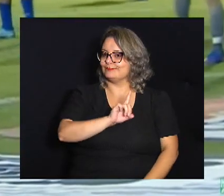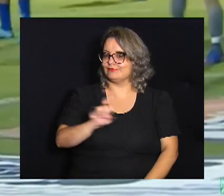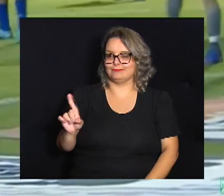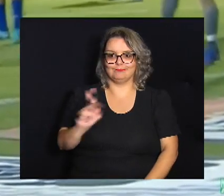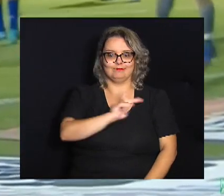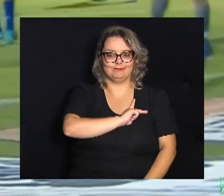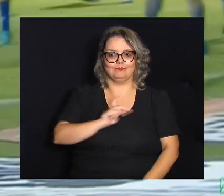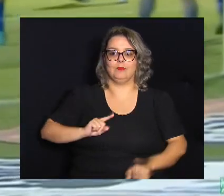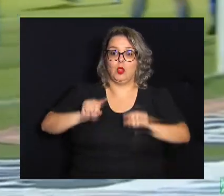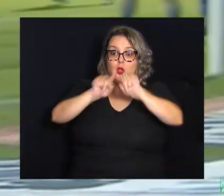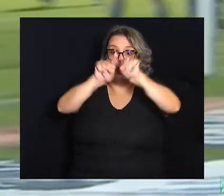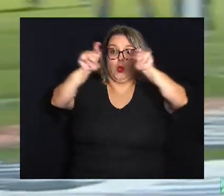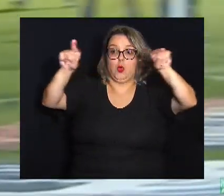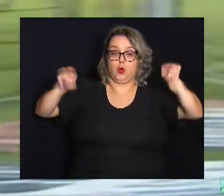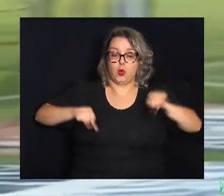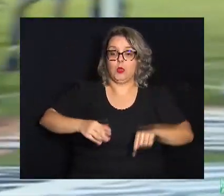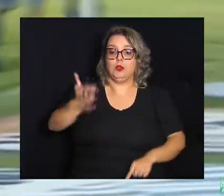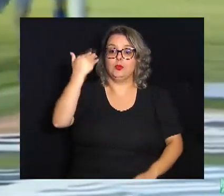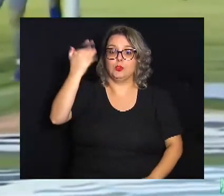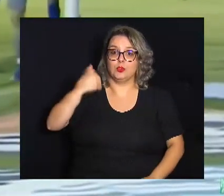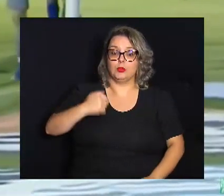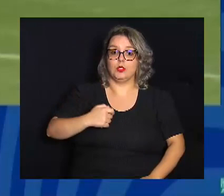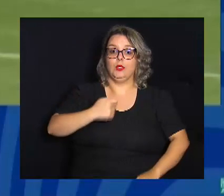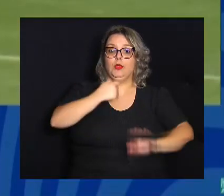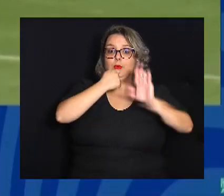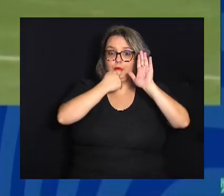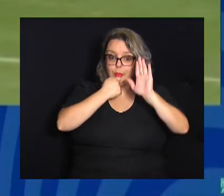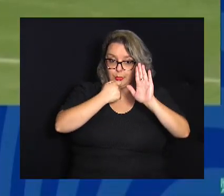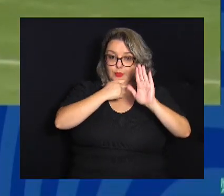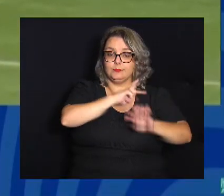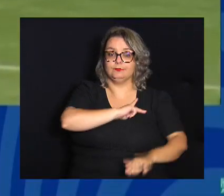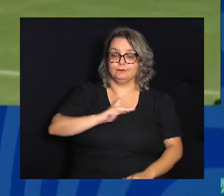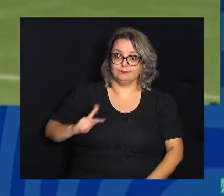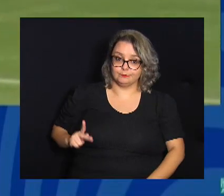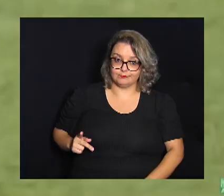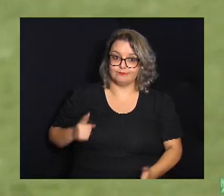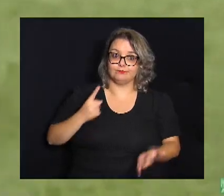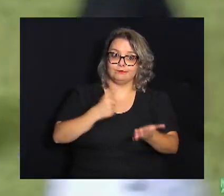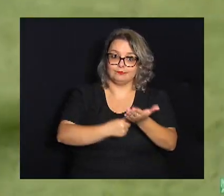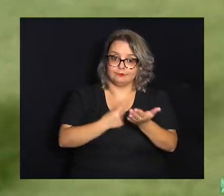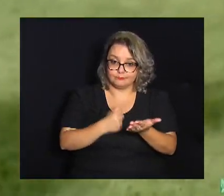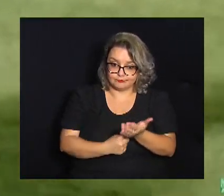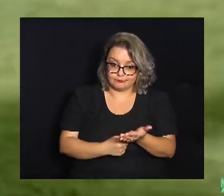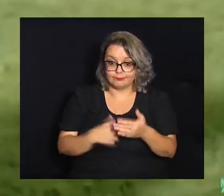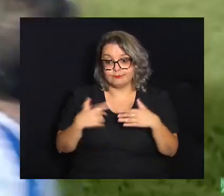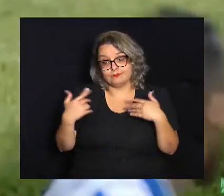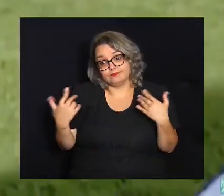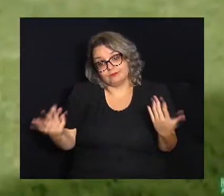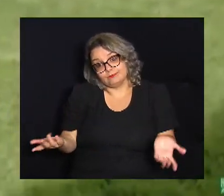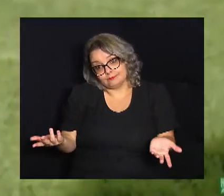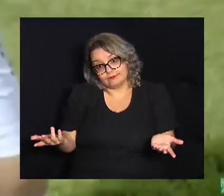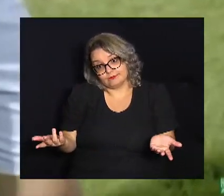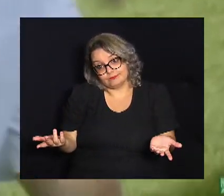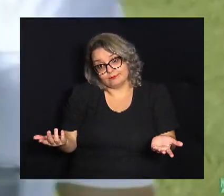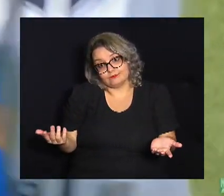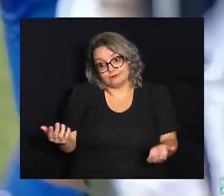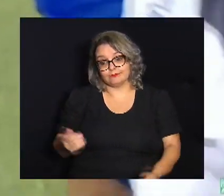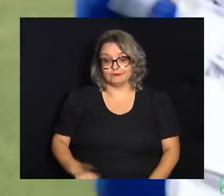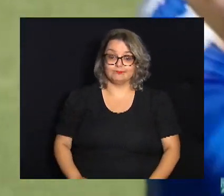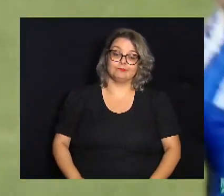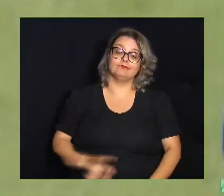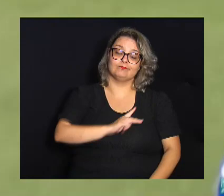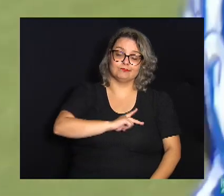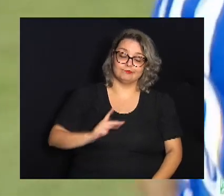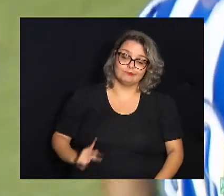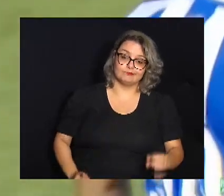chamou o árbitro e a falta do atacante pontepretano foi marcada. Então, no majestoso Ponte Preta